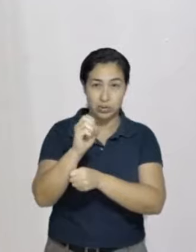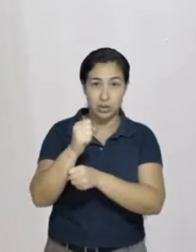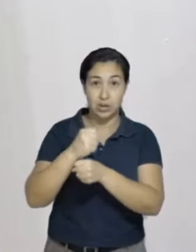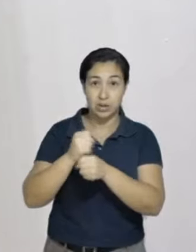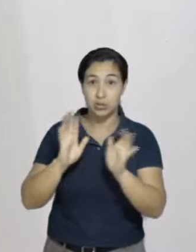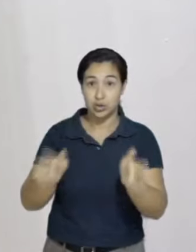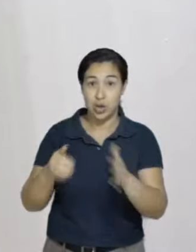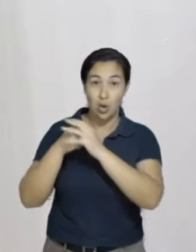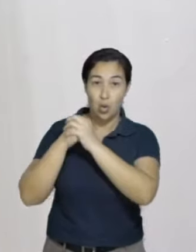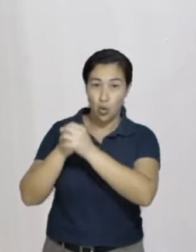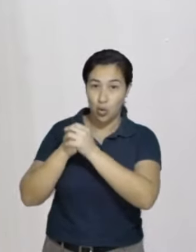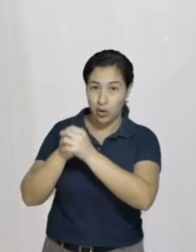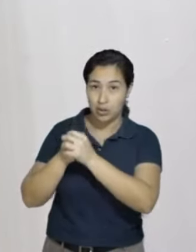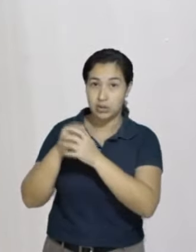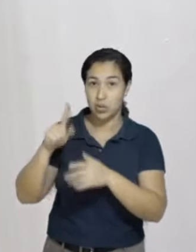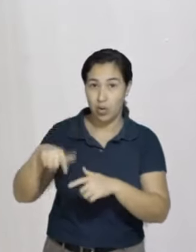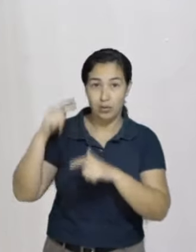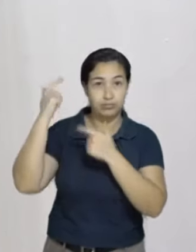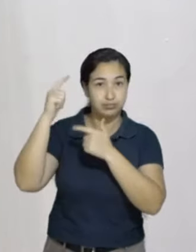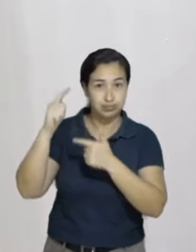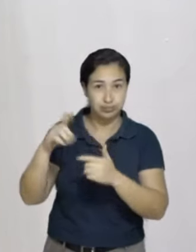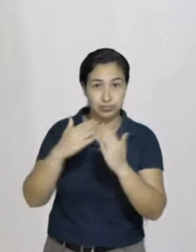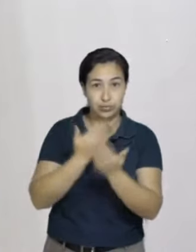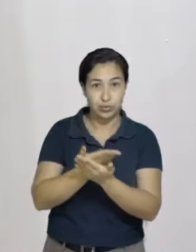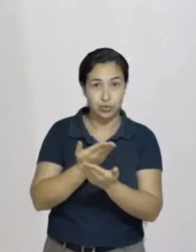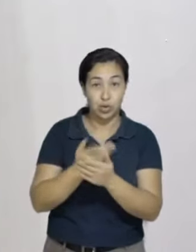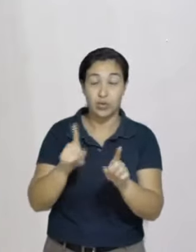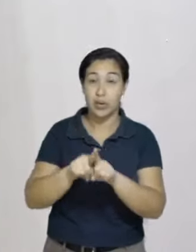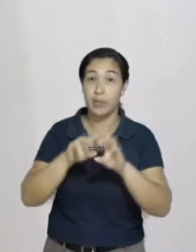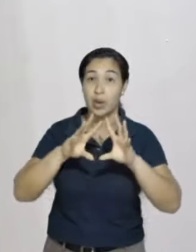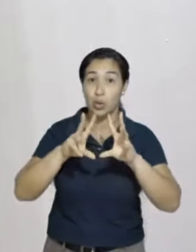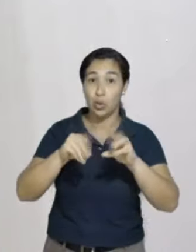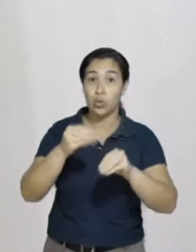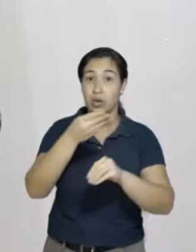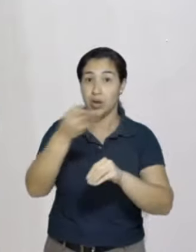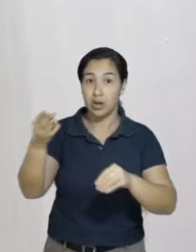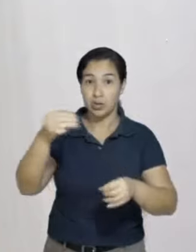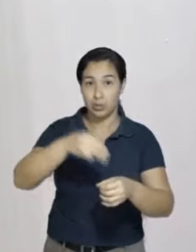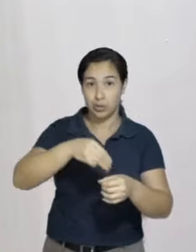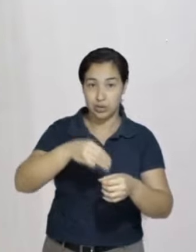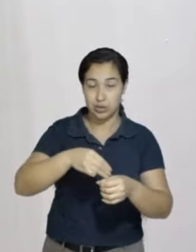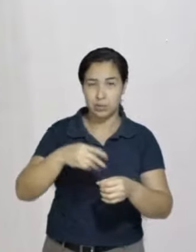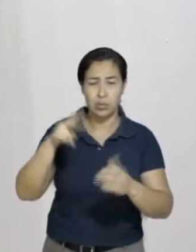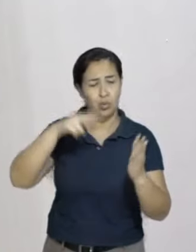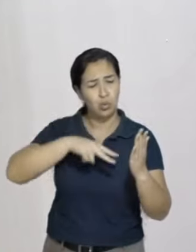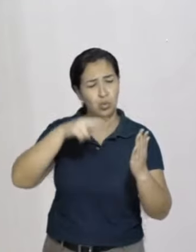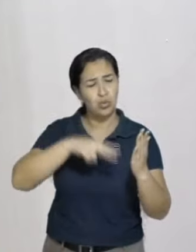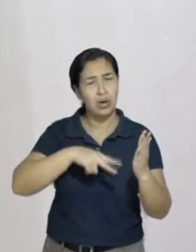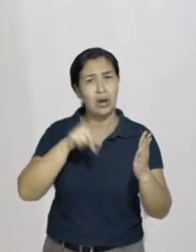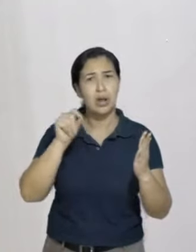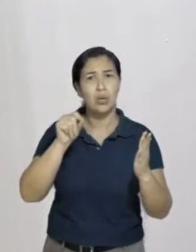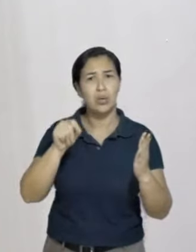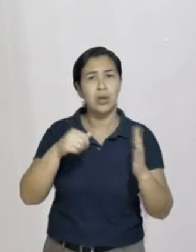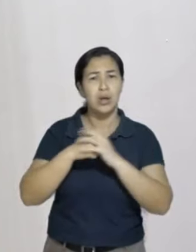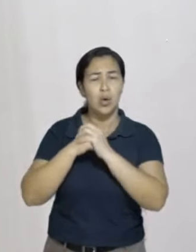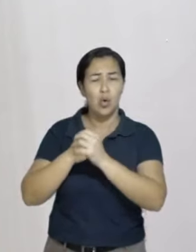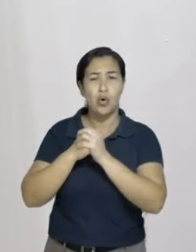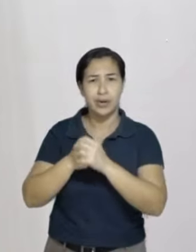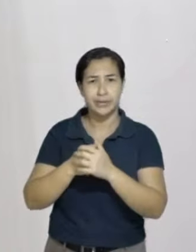tradição da escola e de todas as escolas da cidade eu vou ler aqui a terrível oração